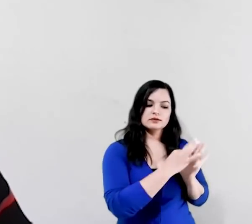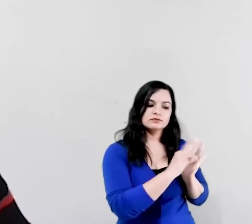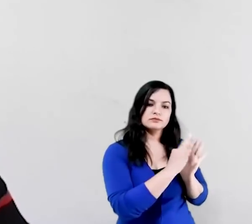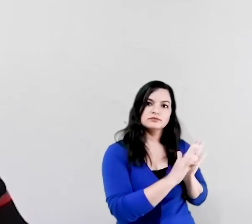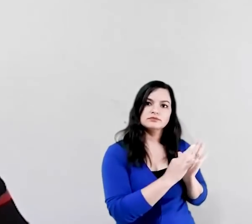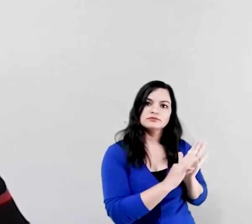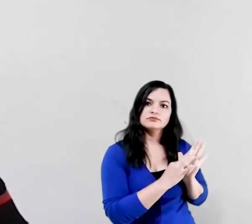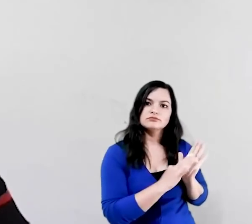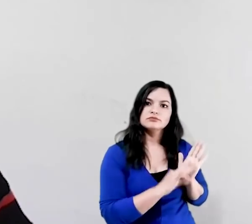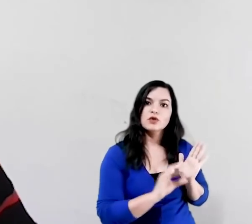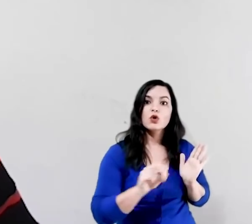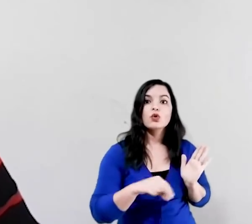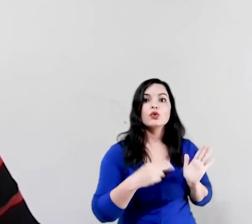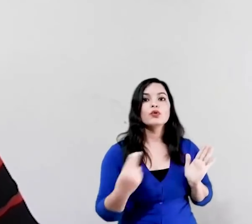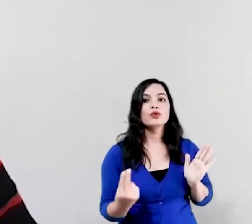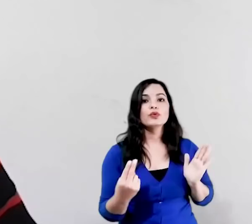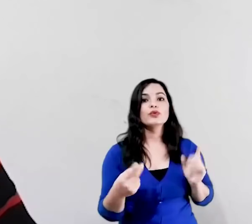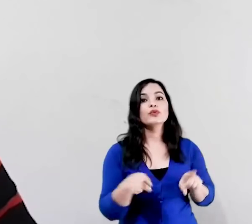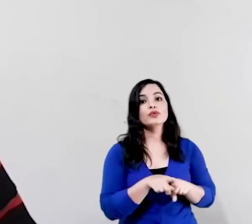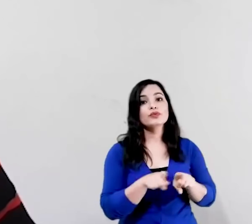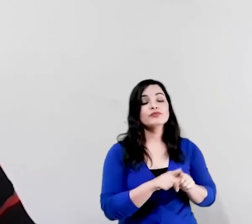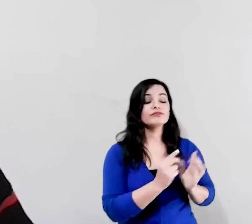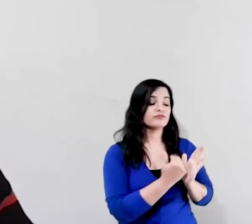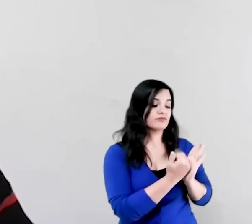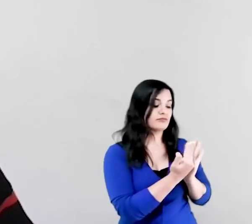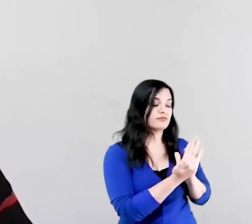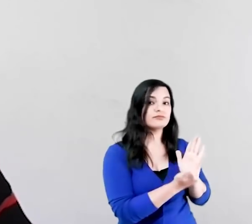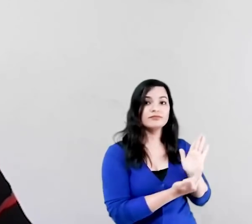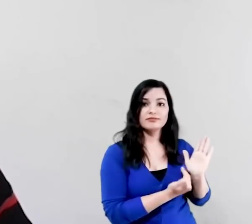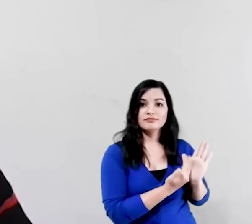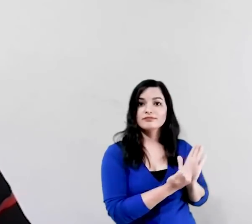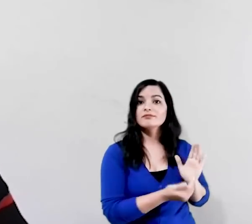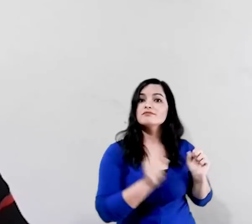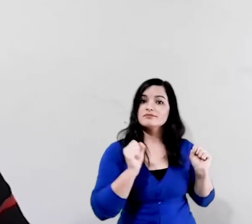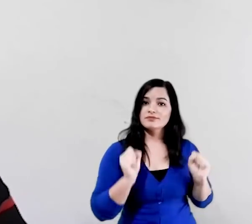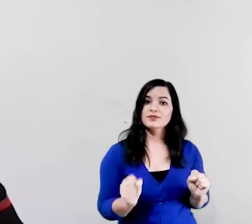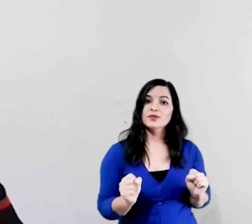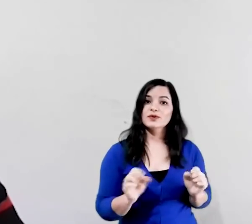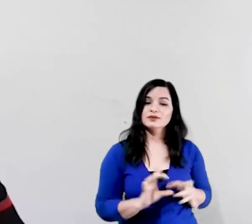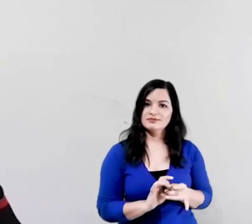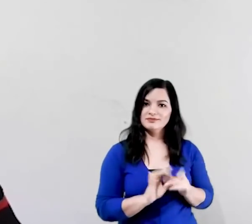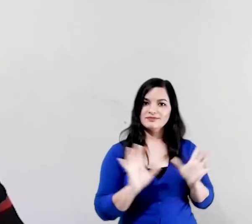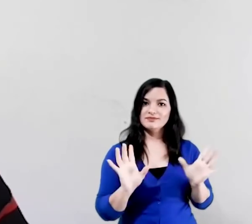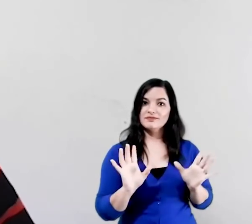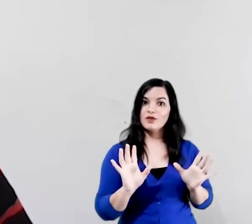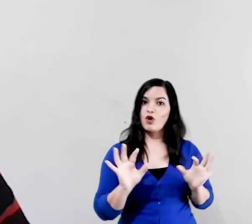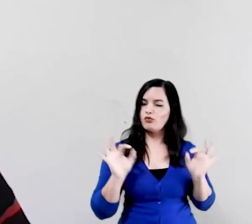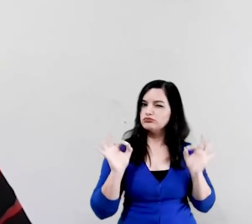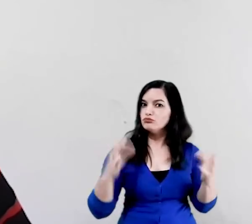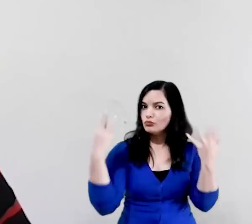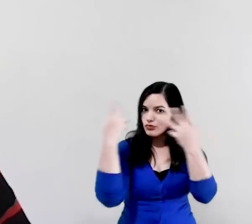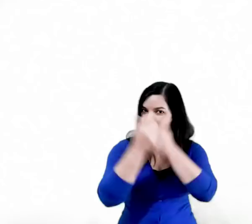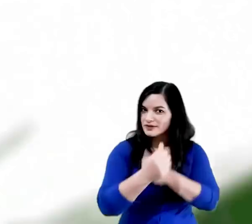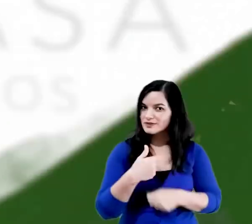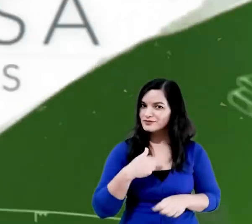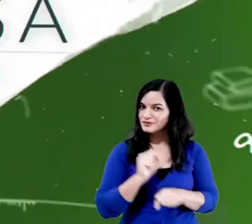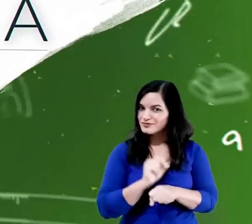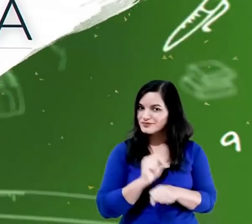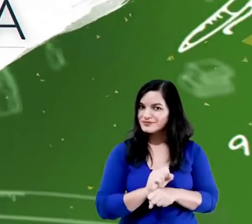ou você pode também fazer isso na forma de uma ilustração. Capricha, tô esperando vocês!